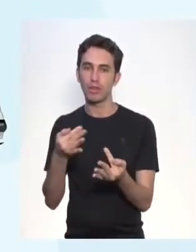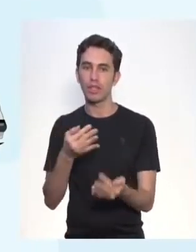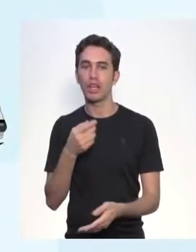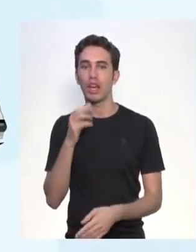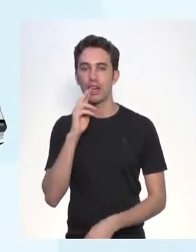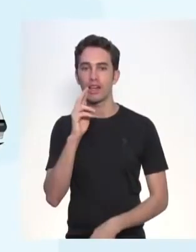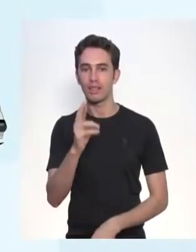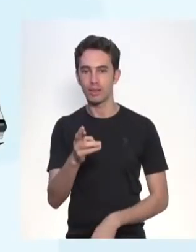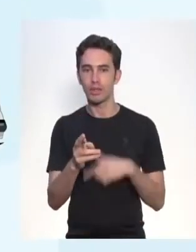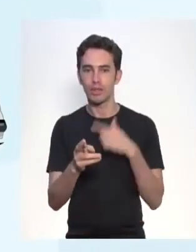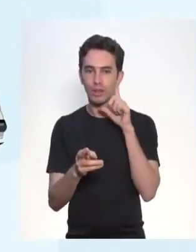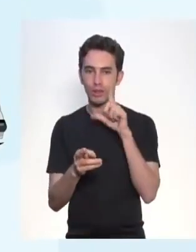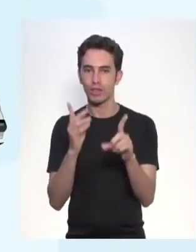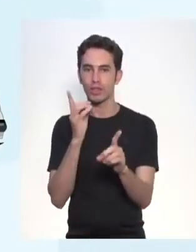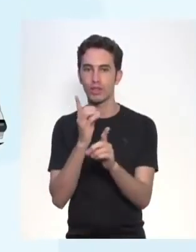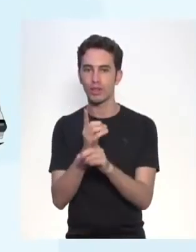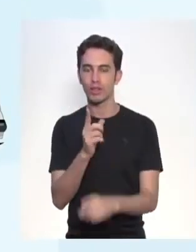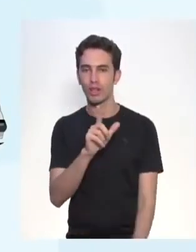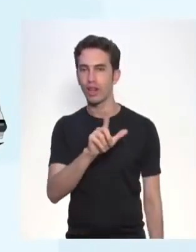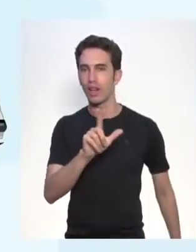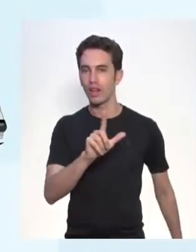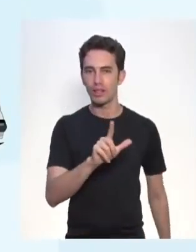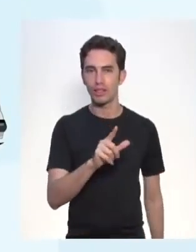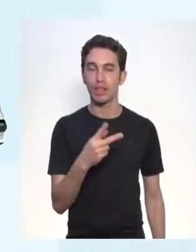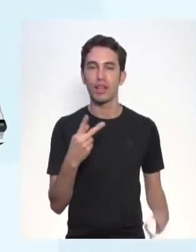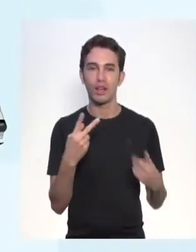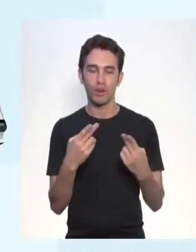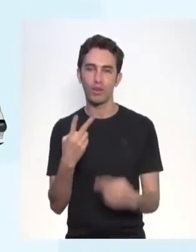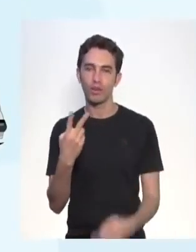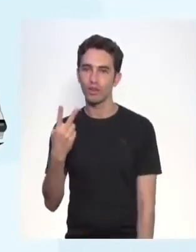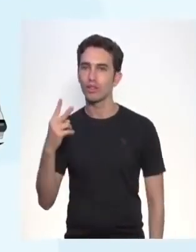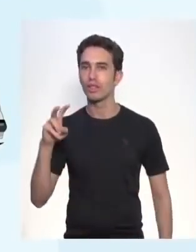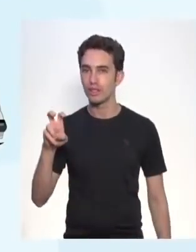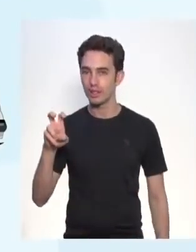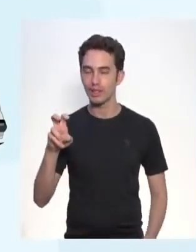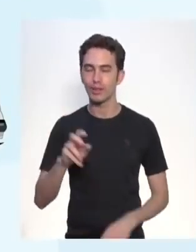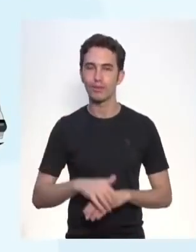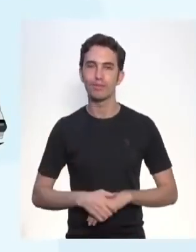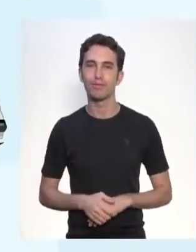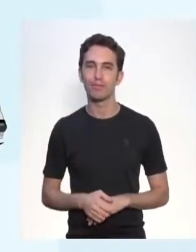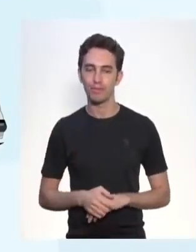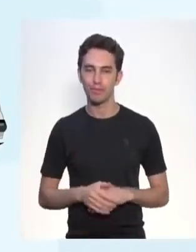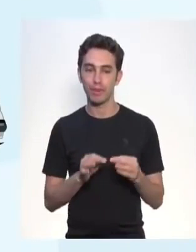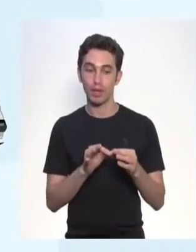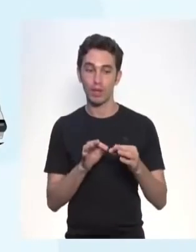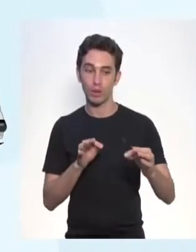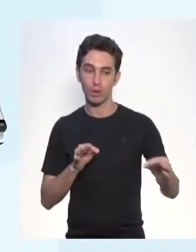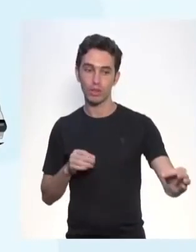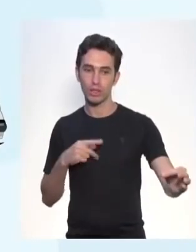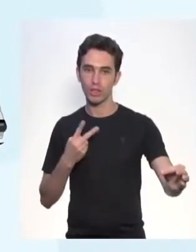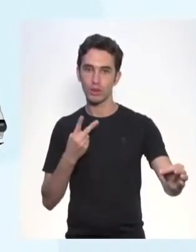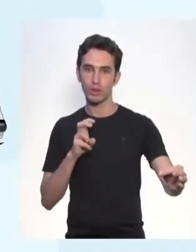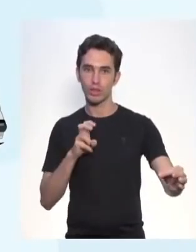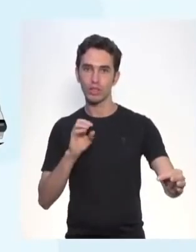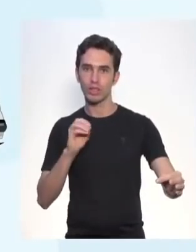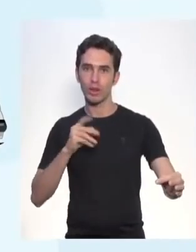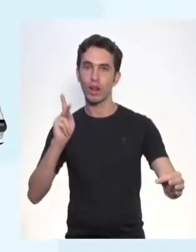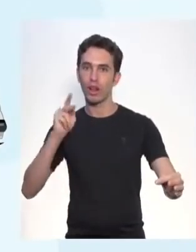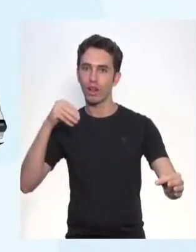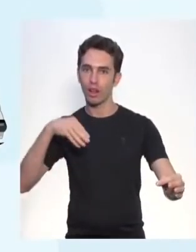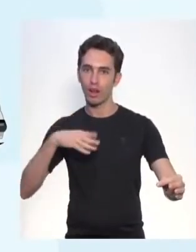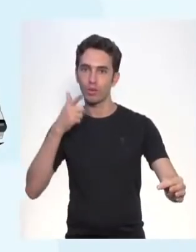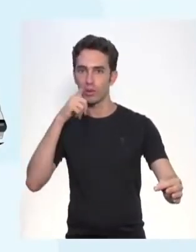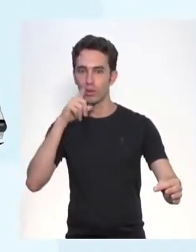conclusão, tá, que carece aí de 25 litros para percorrer os 250 quilômetros. Como o pessoal bem